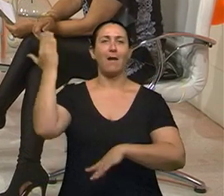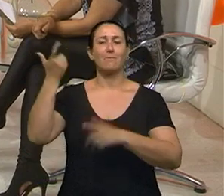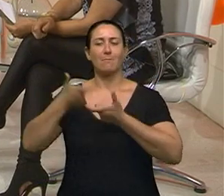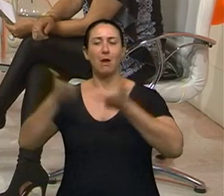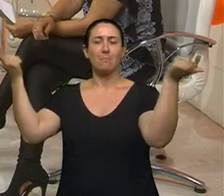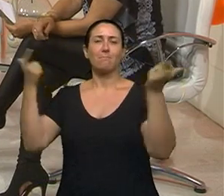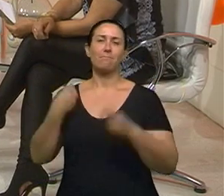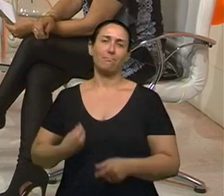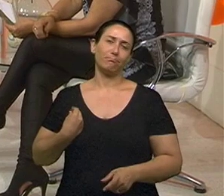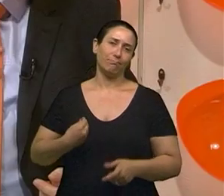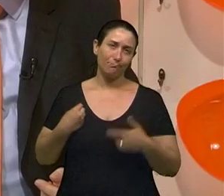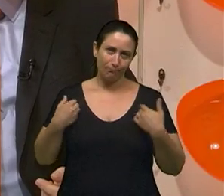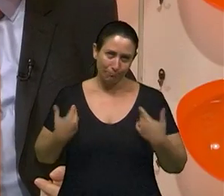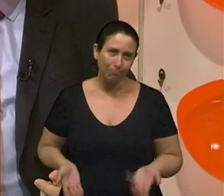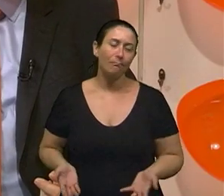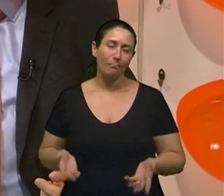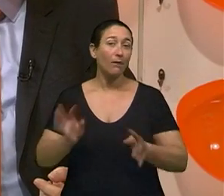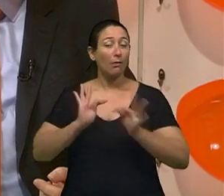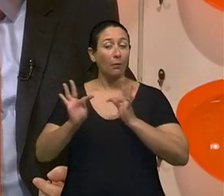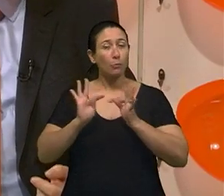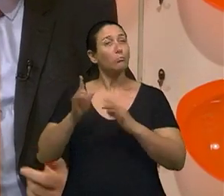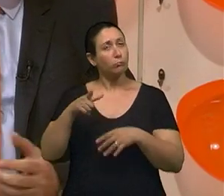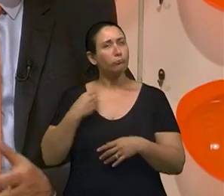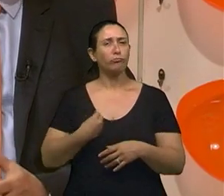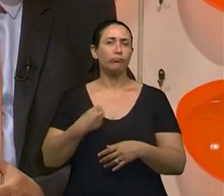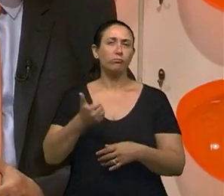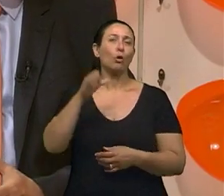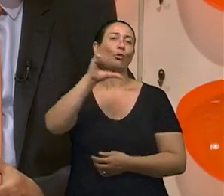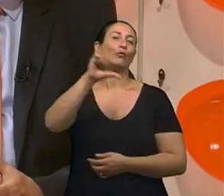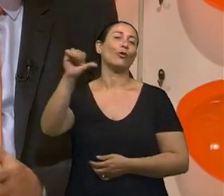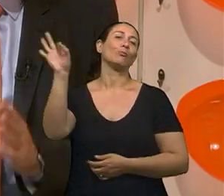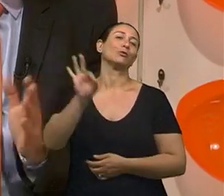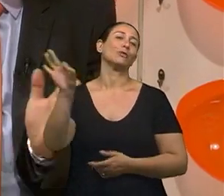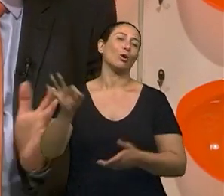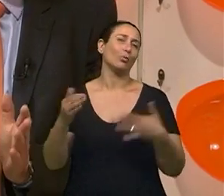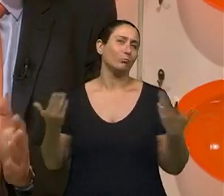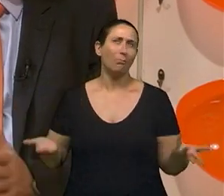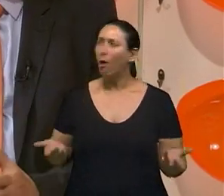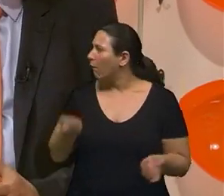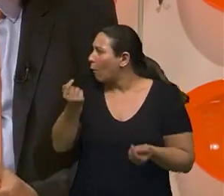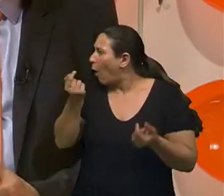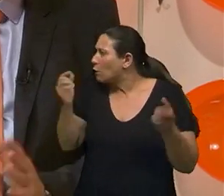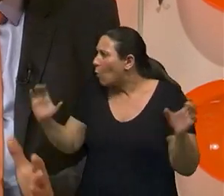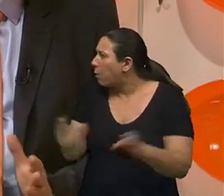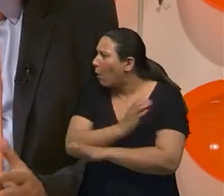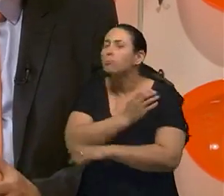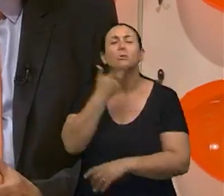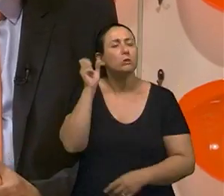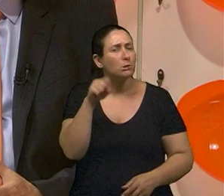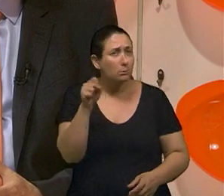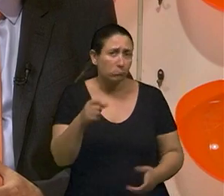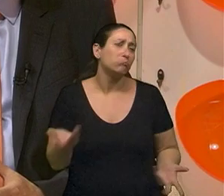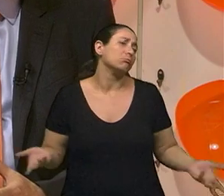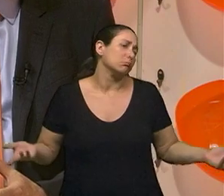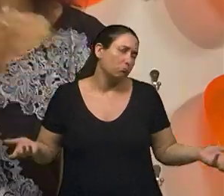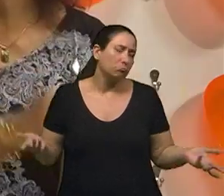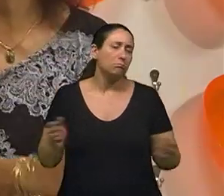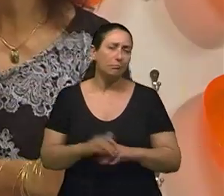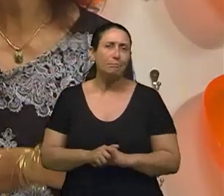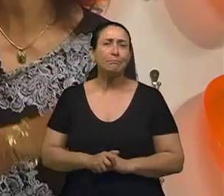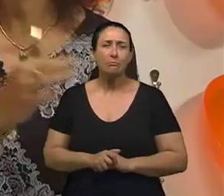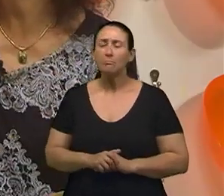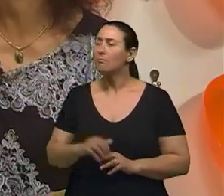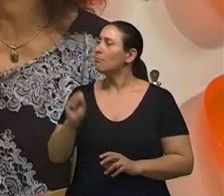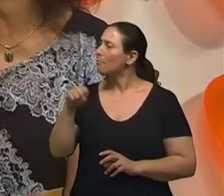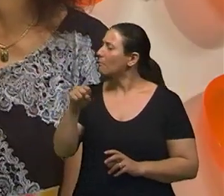sucesso de tratamento no aneurismo que não tá roto de 99% enquanto que se ele rompeu 50% qu toal tá